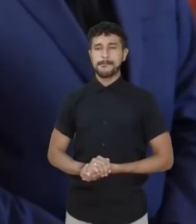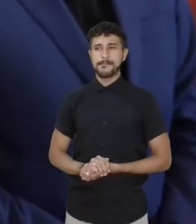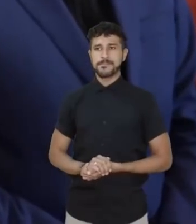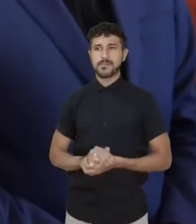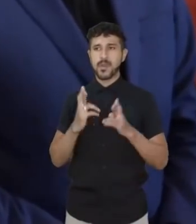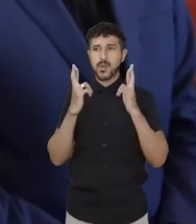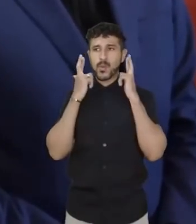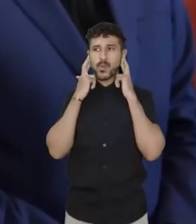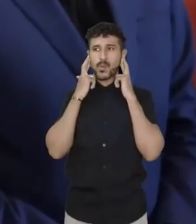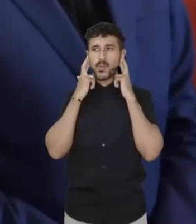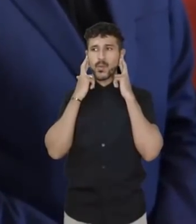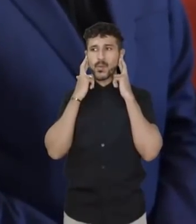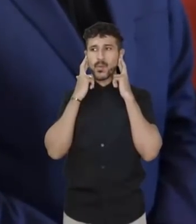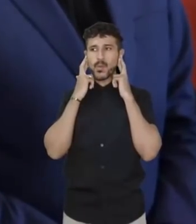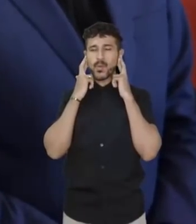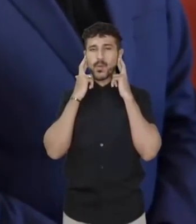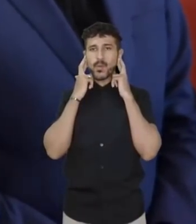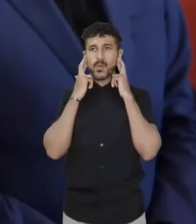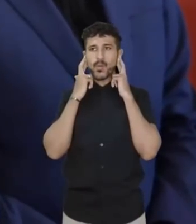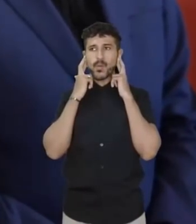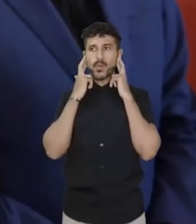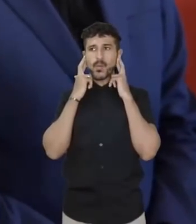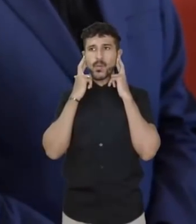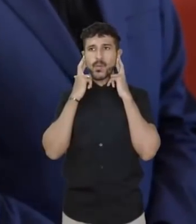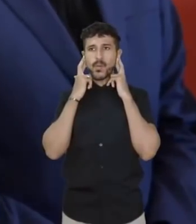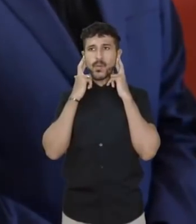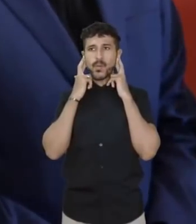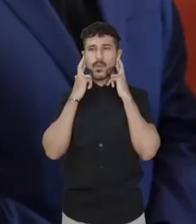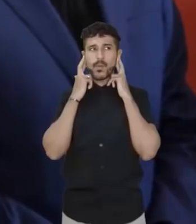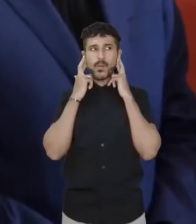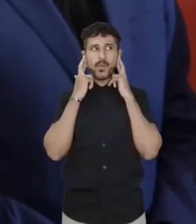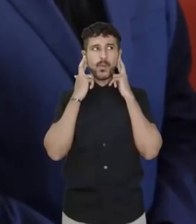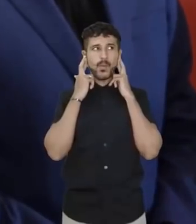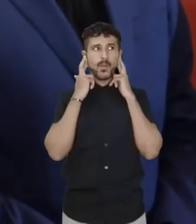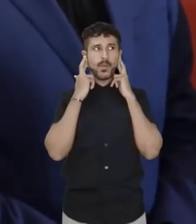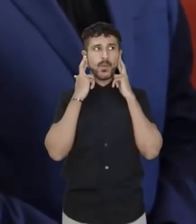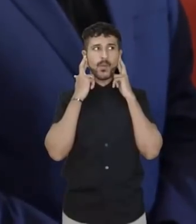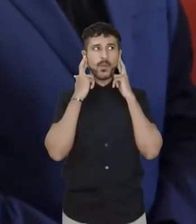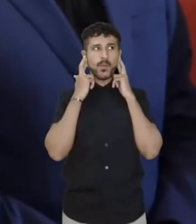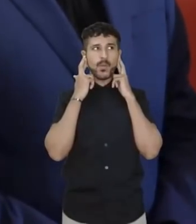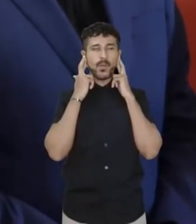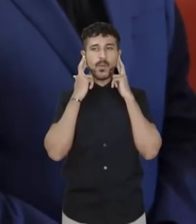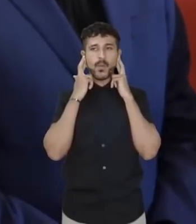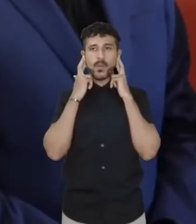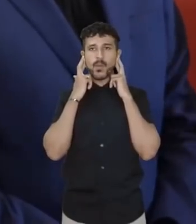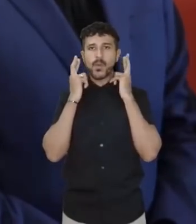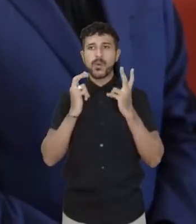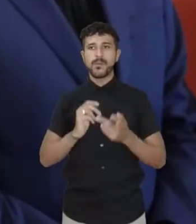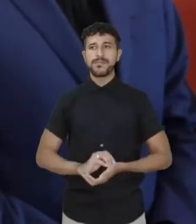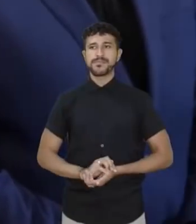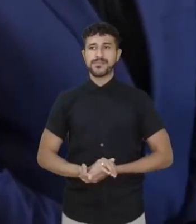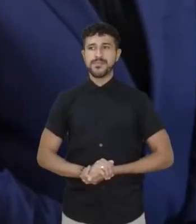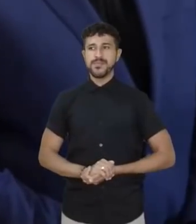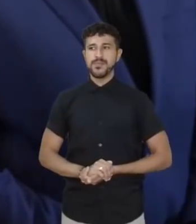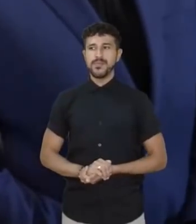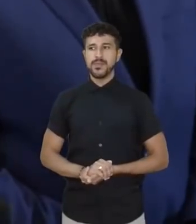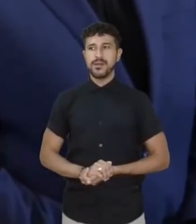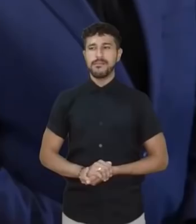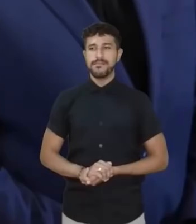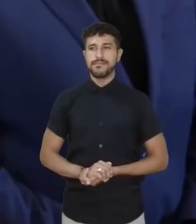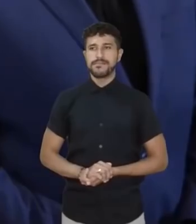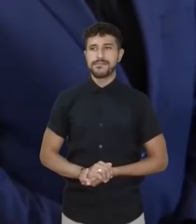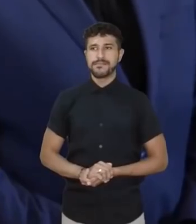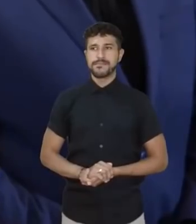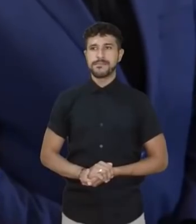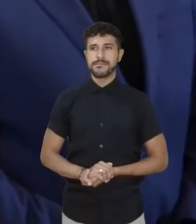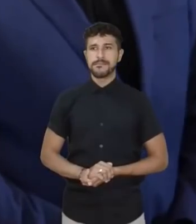tem conversado, mas com respeito, né, esperando ver como é que eles resolvem e encaminham essa questão da candidatura da Simone.